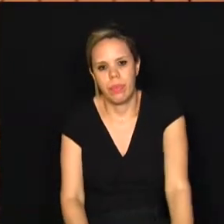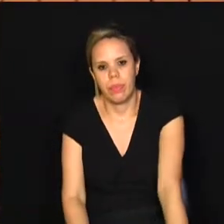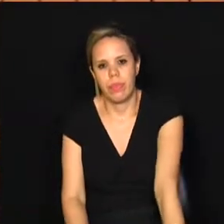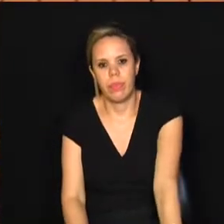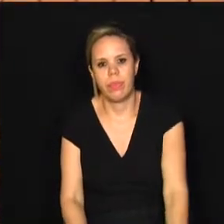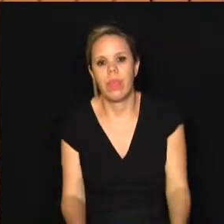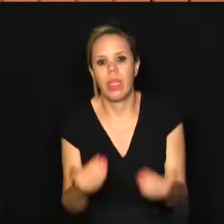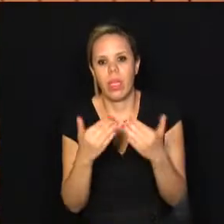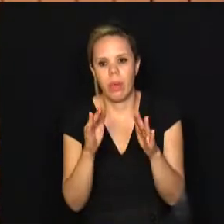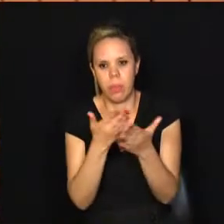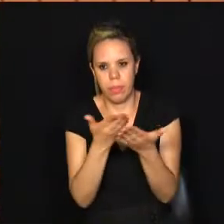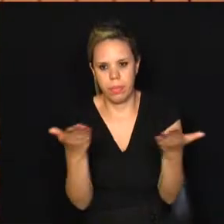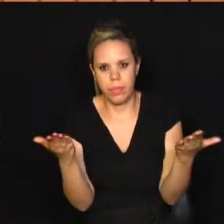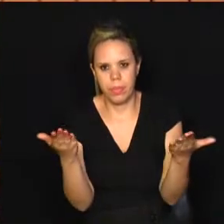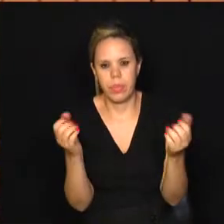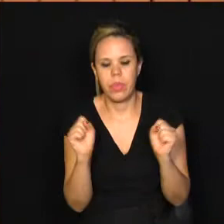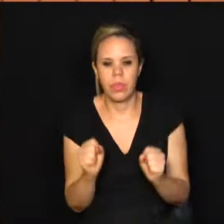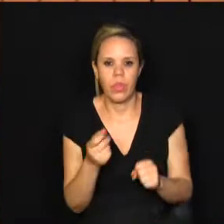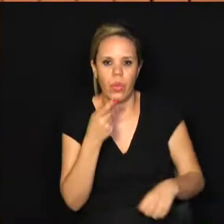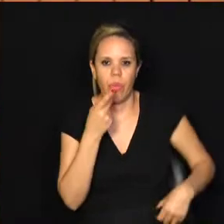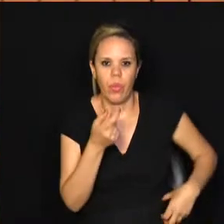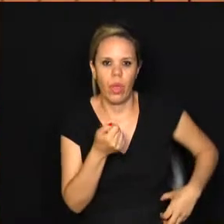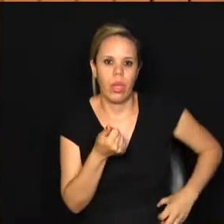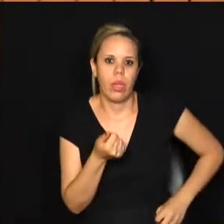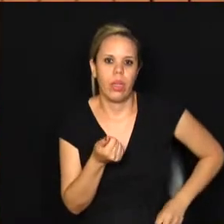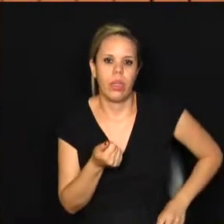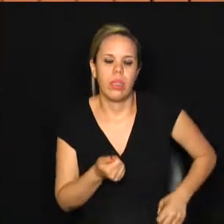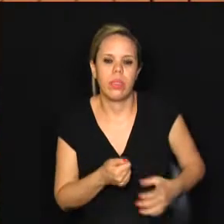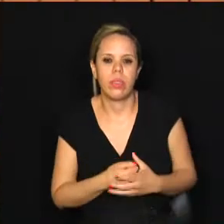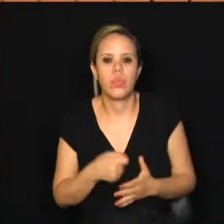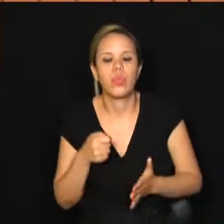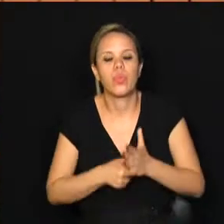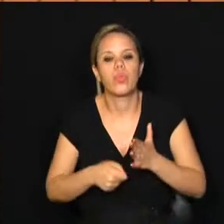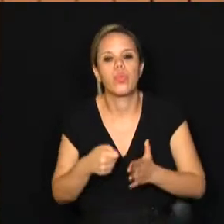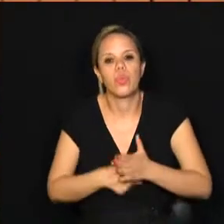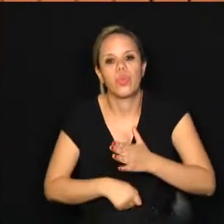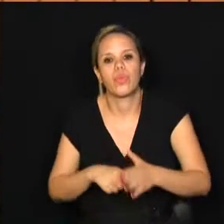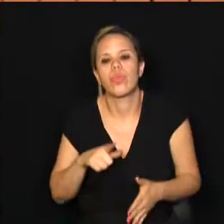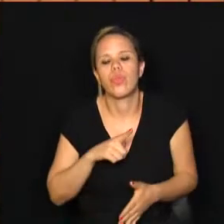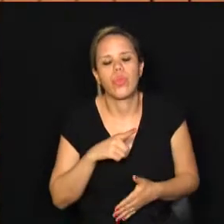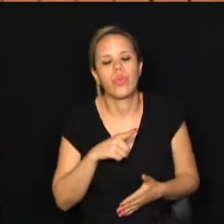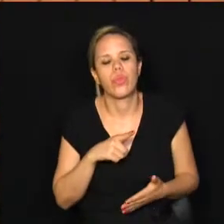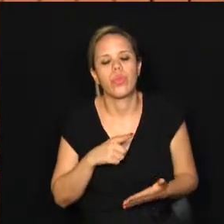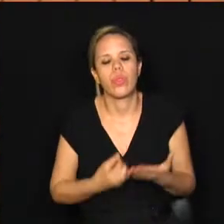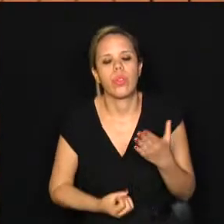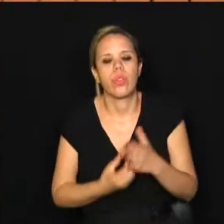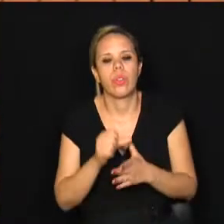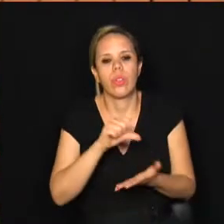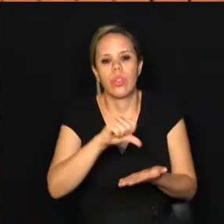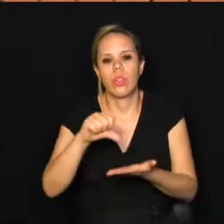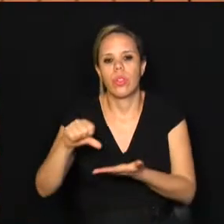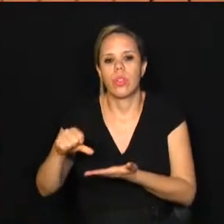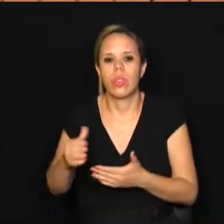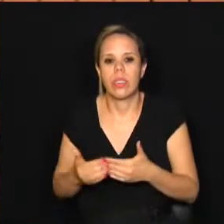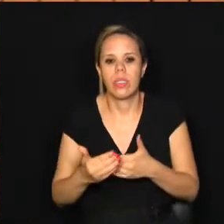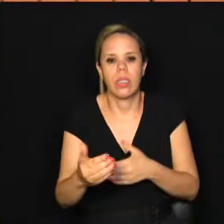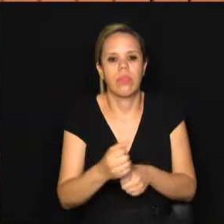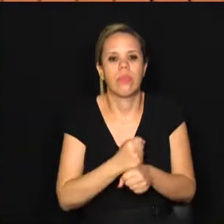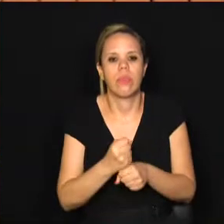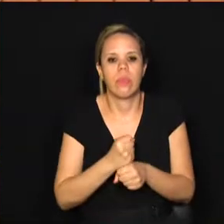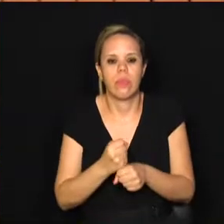Está aberto aí para você poder falar um pouquinho da luta que vocês têm travado aí na região ao longo desses